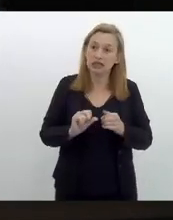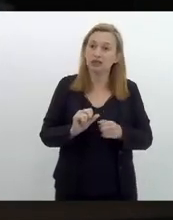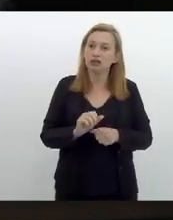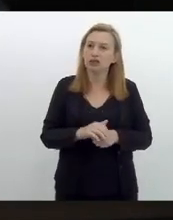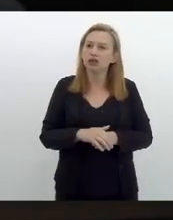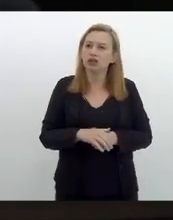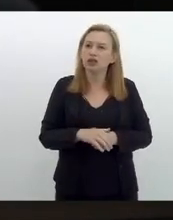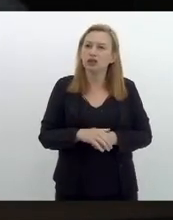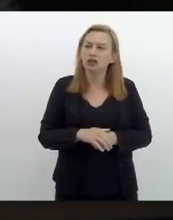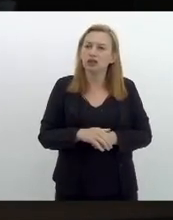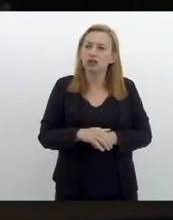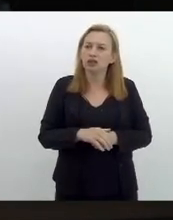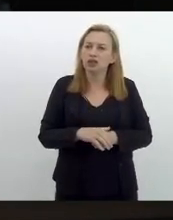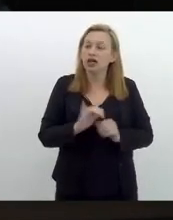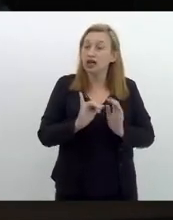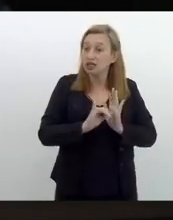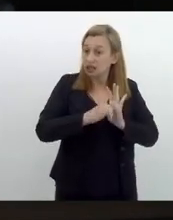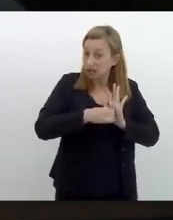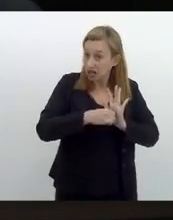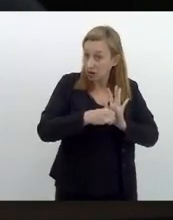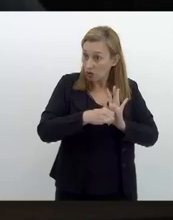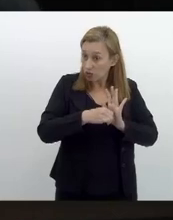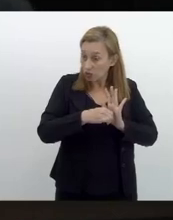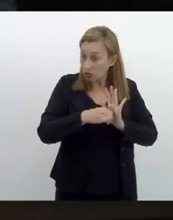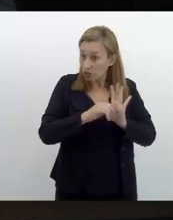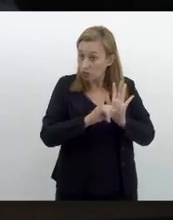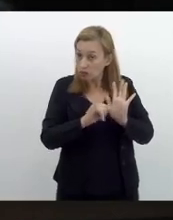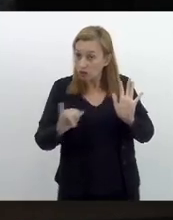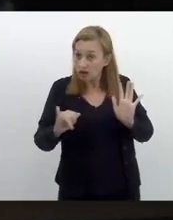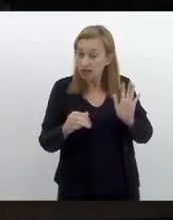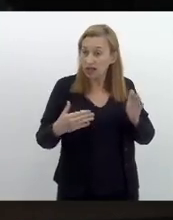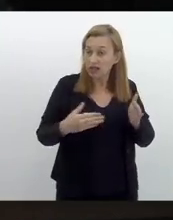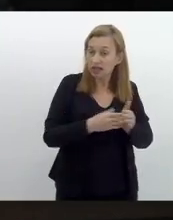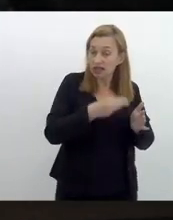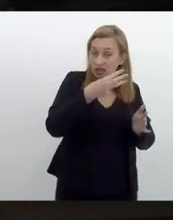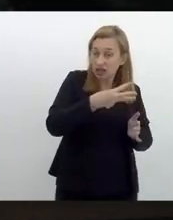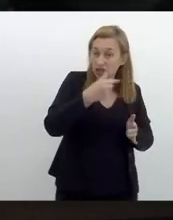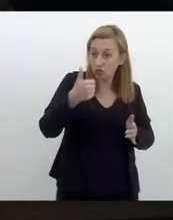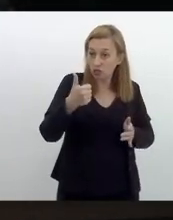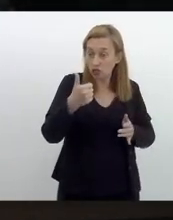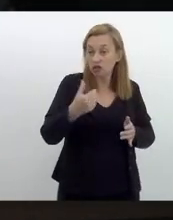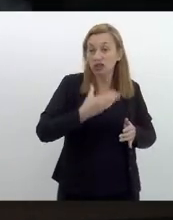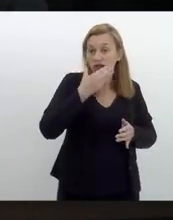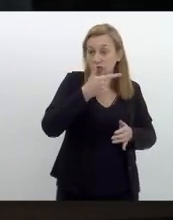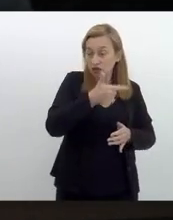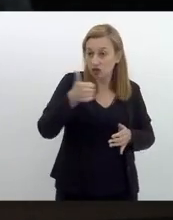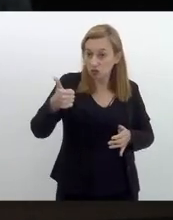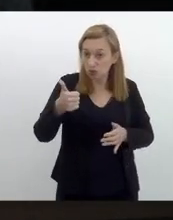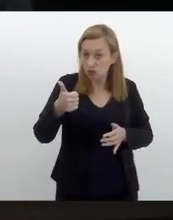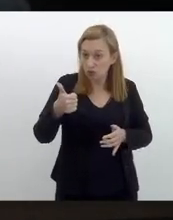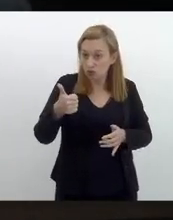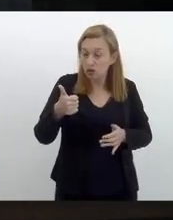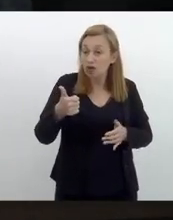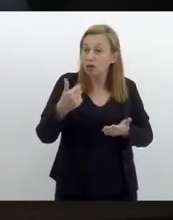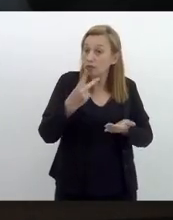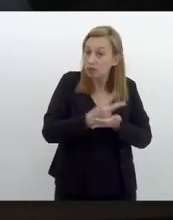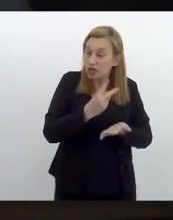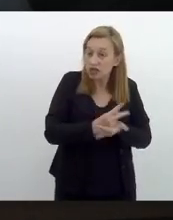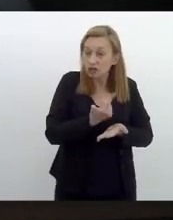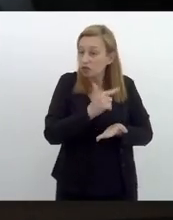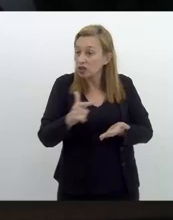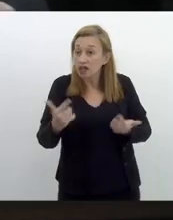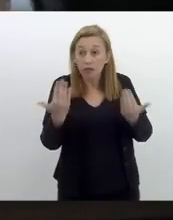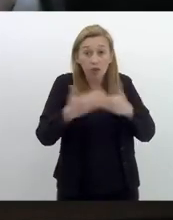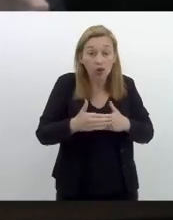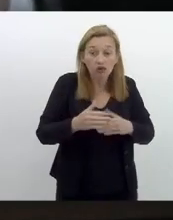por meio do edital publicado até 31 de dezembro de 21 ainda que não haja prova neste ano